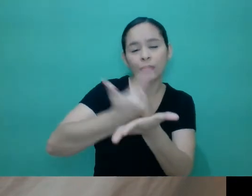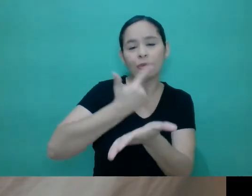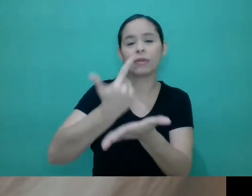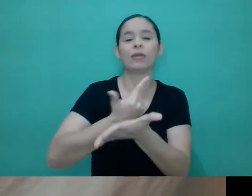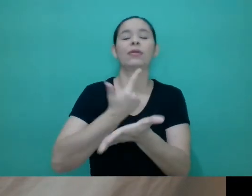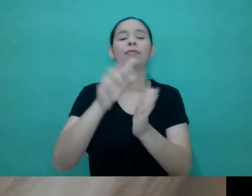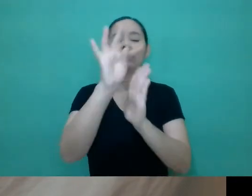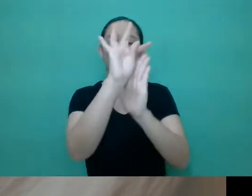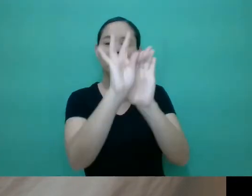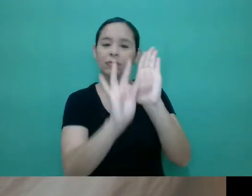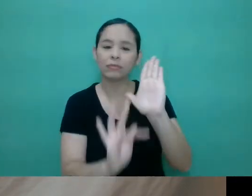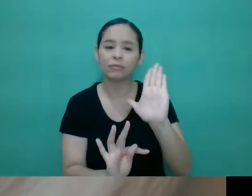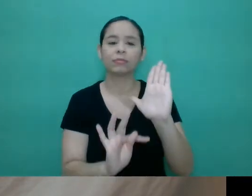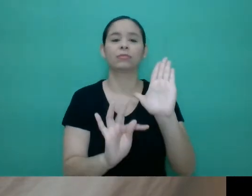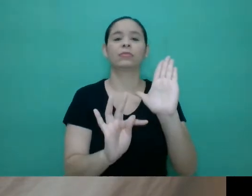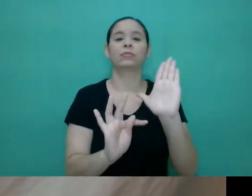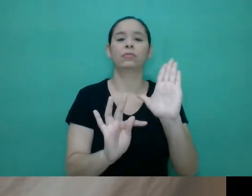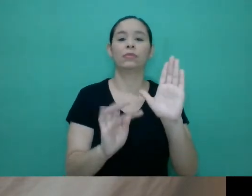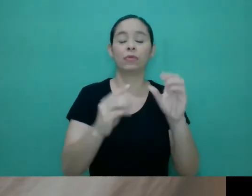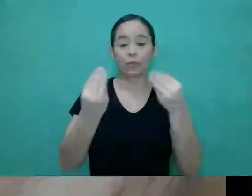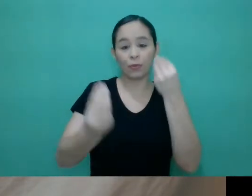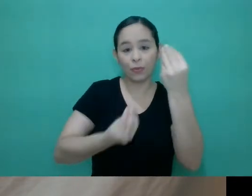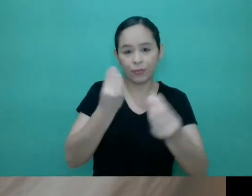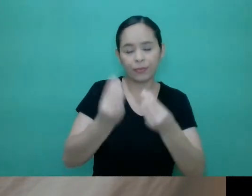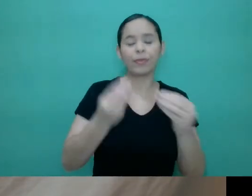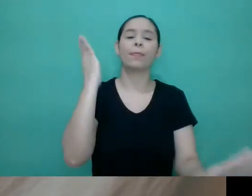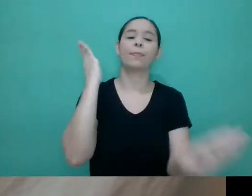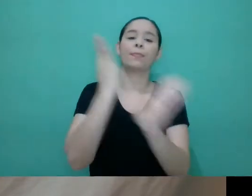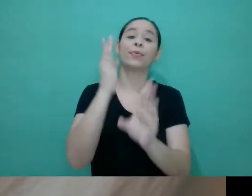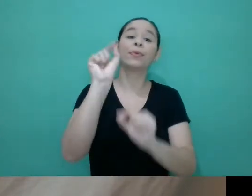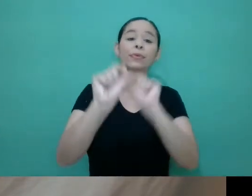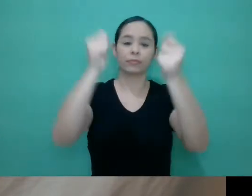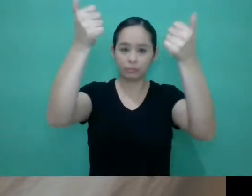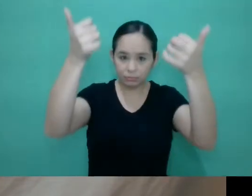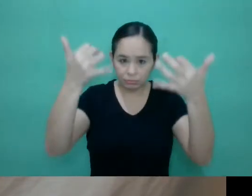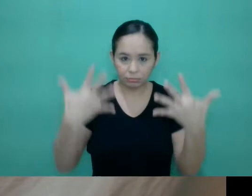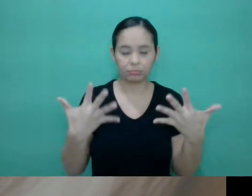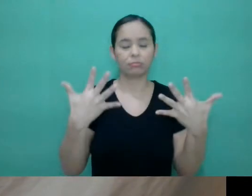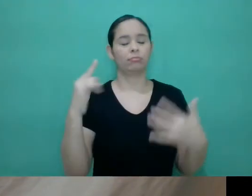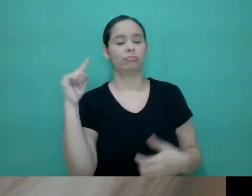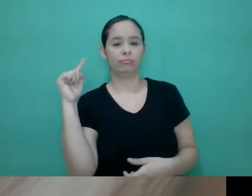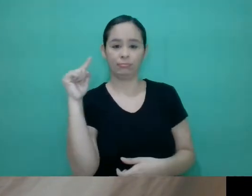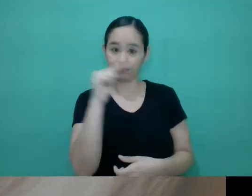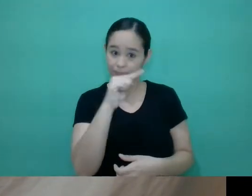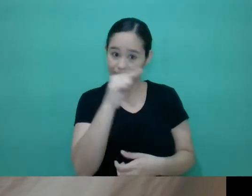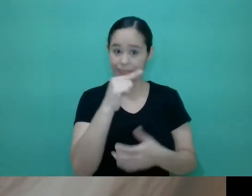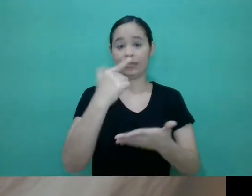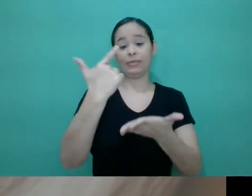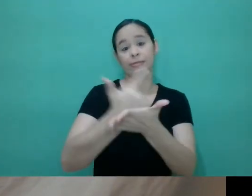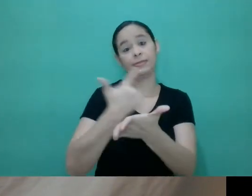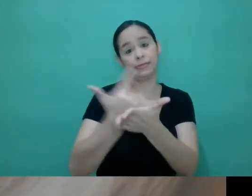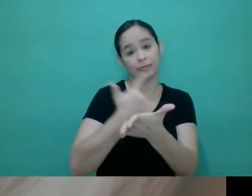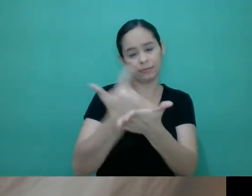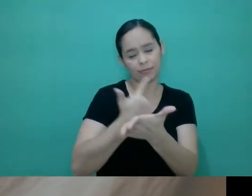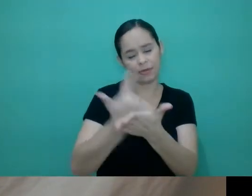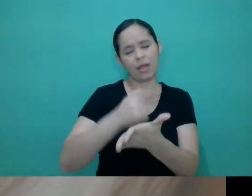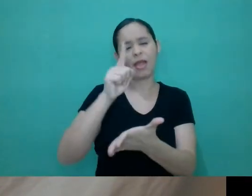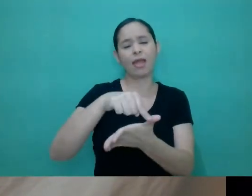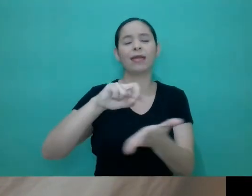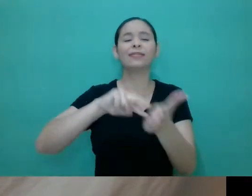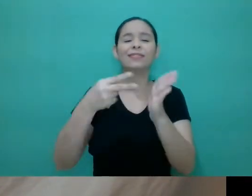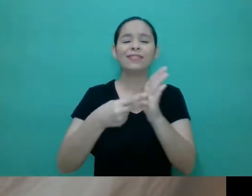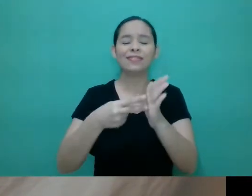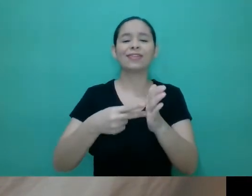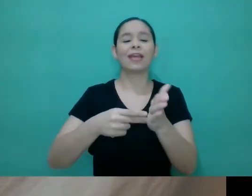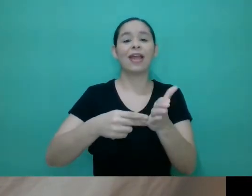desses textos como ensaios, é justamente dizer que essa obra dele é uma prova de fogo